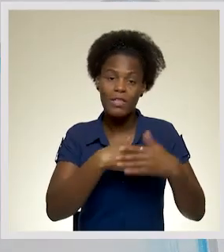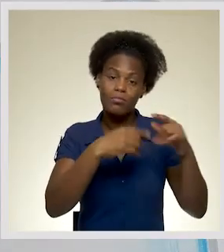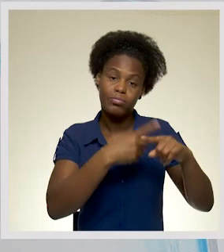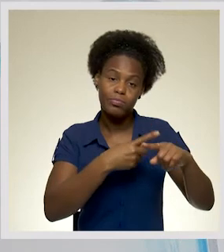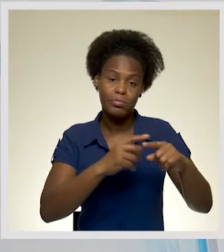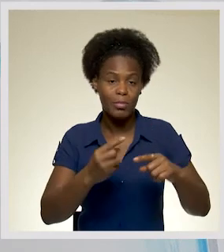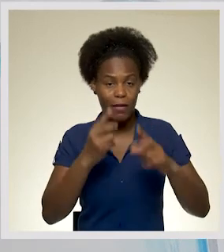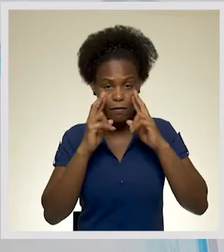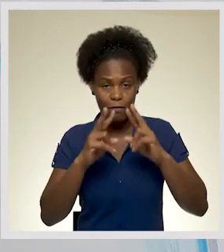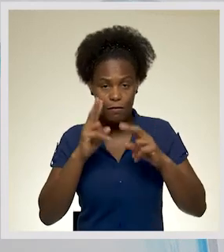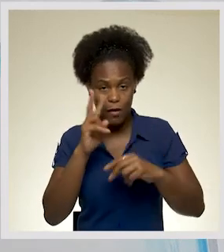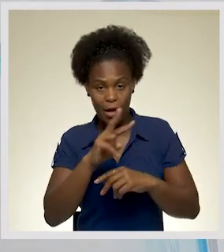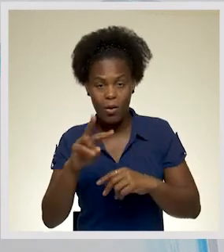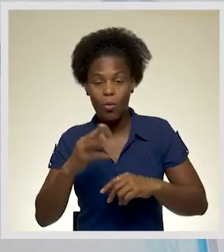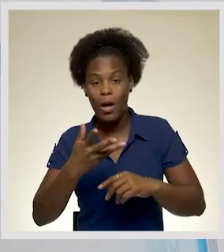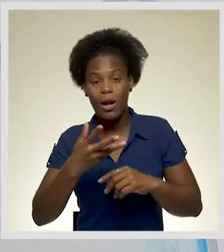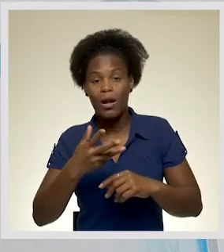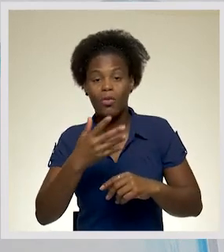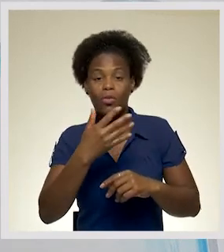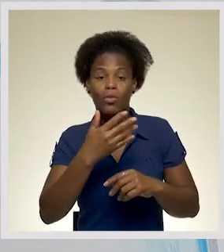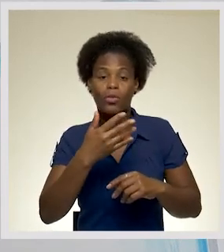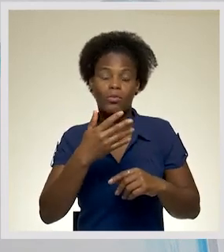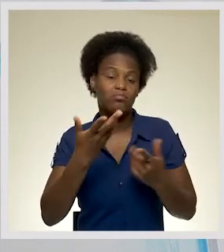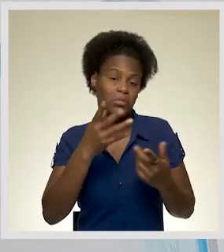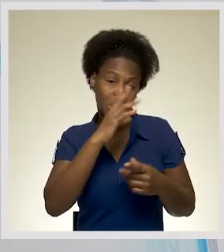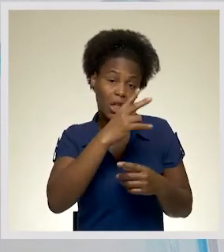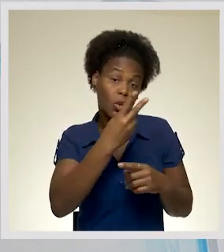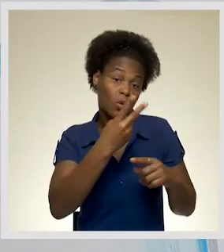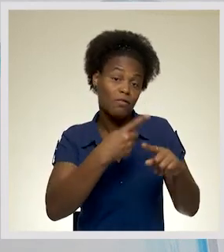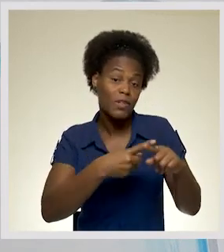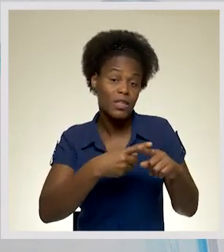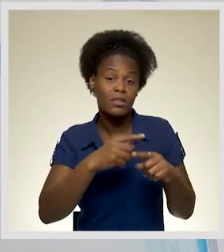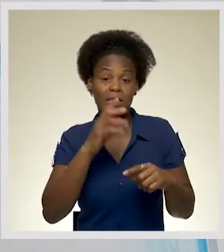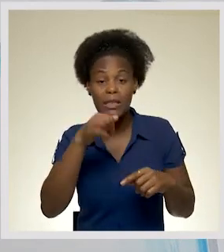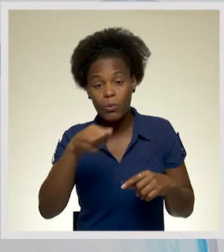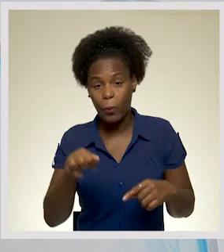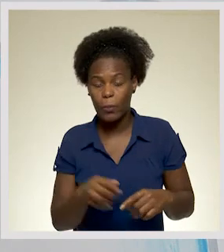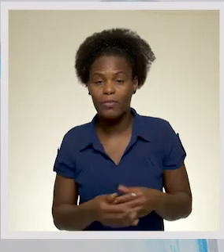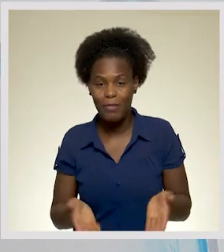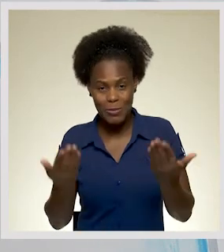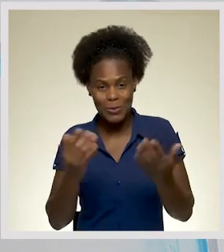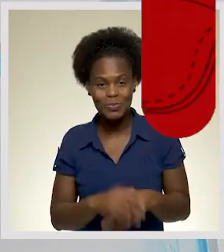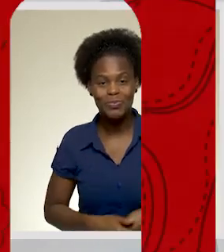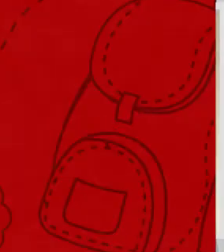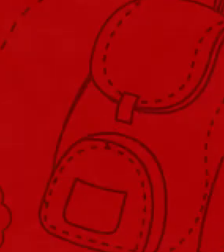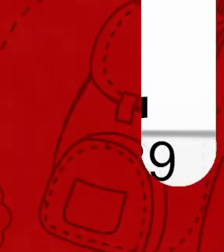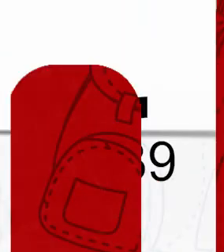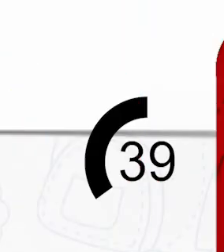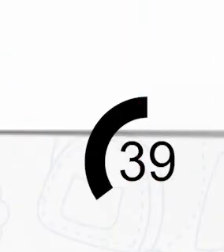qual é o dobro, se é ou não é. Vamos lá?